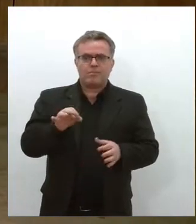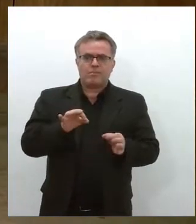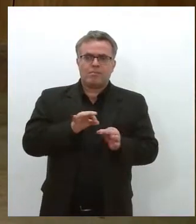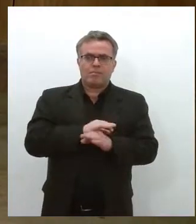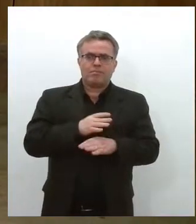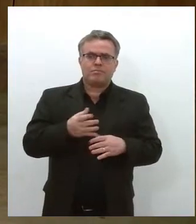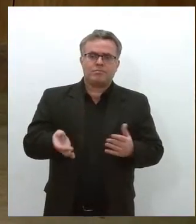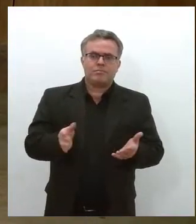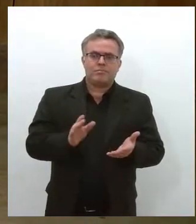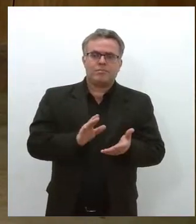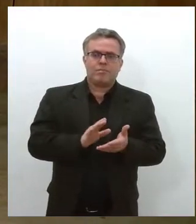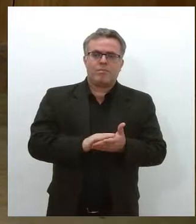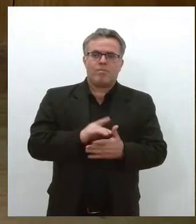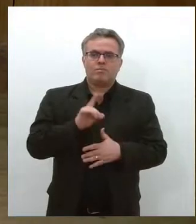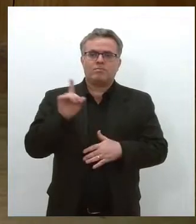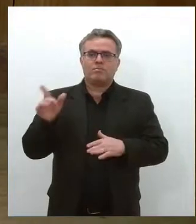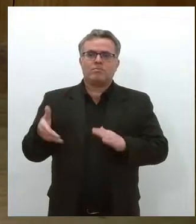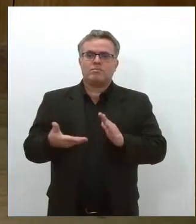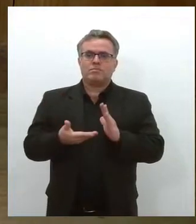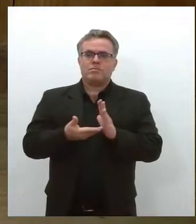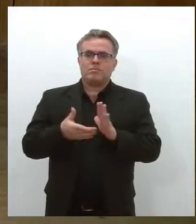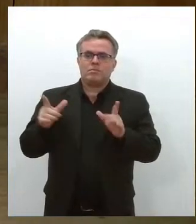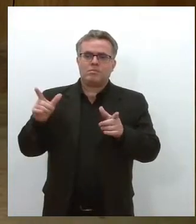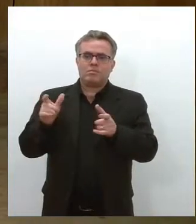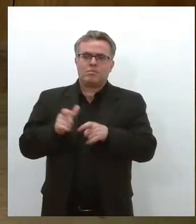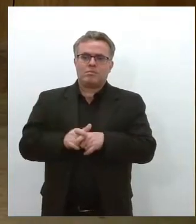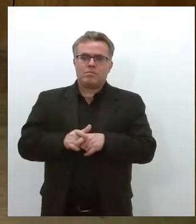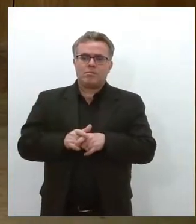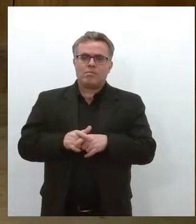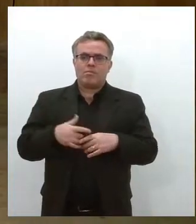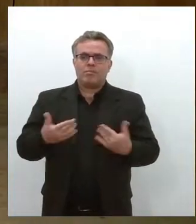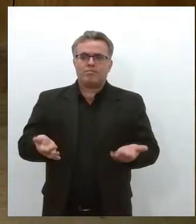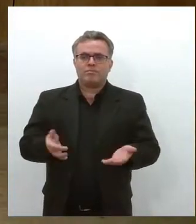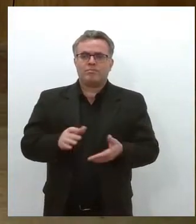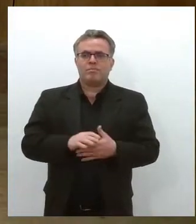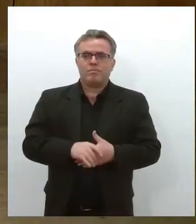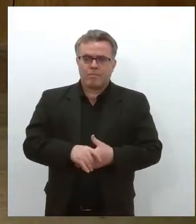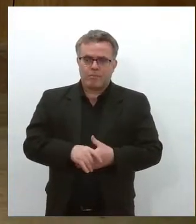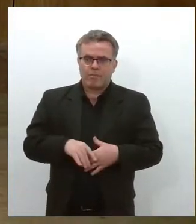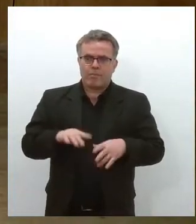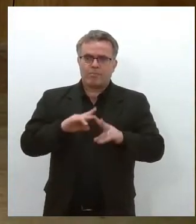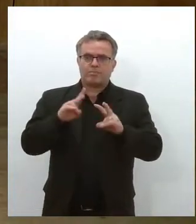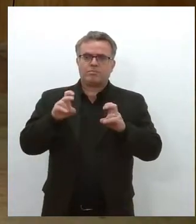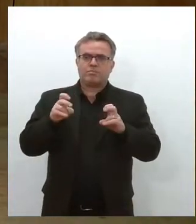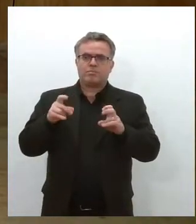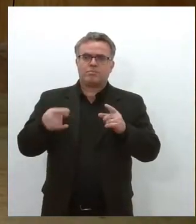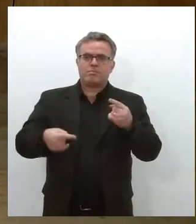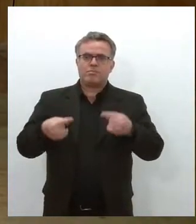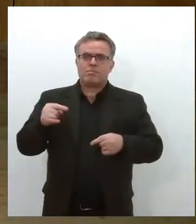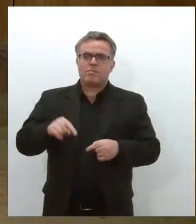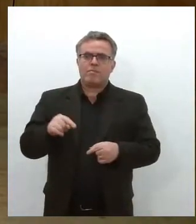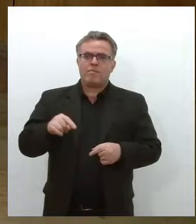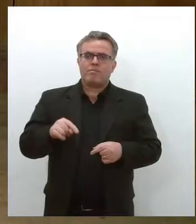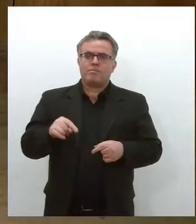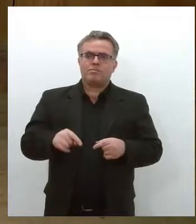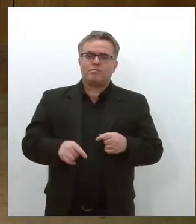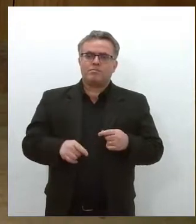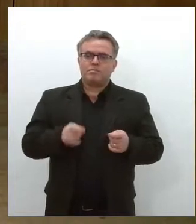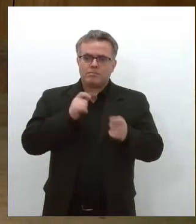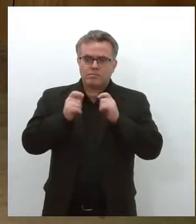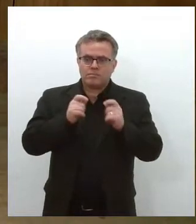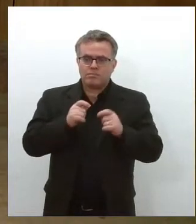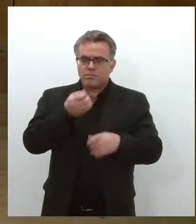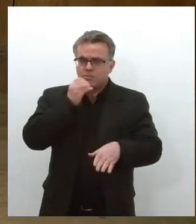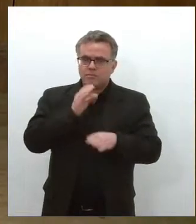Senado temos aí um número bem menor em relação a homens. Esses dados a gente vai conferir aqui no decorrer da entrevista. Sara Medeiros, muito boa tarde para